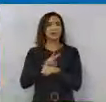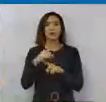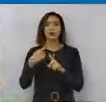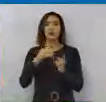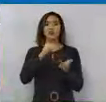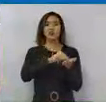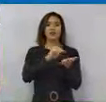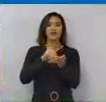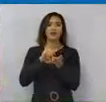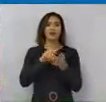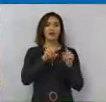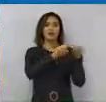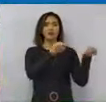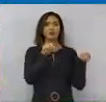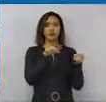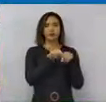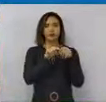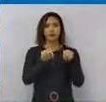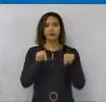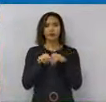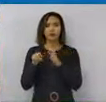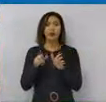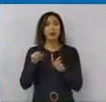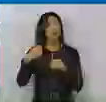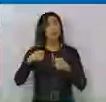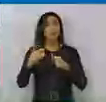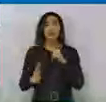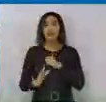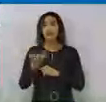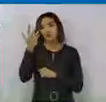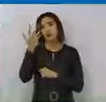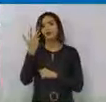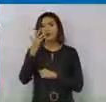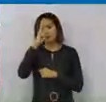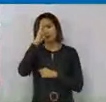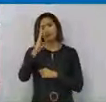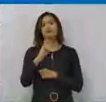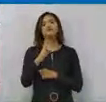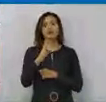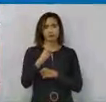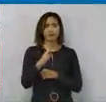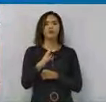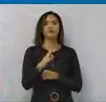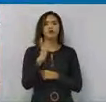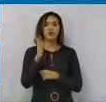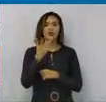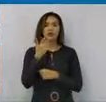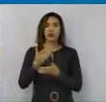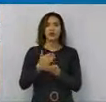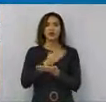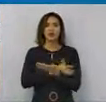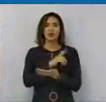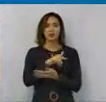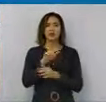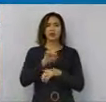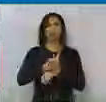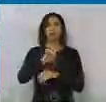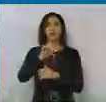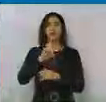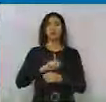desse esgoto. Essa situação precisa ser corrigida no manancial, como já foi falado anteriormente pelo Dr. De